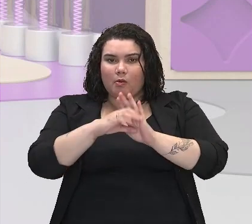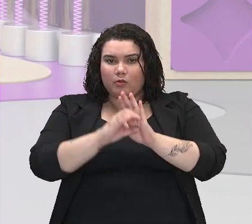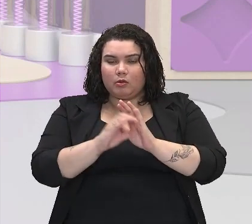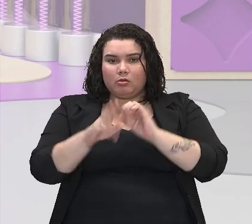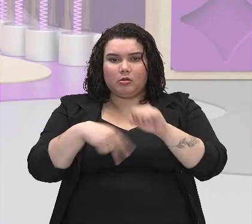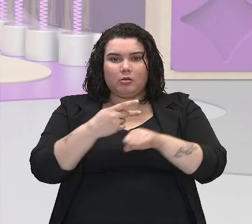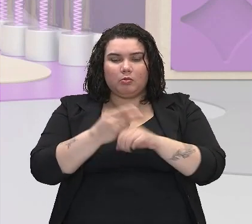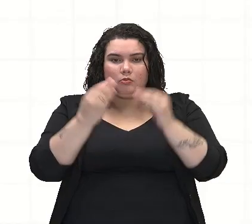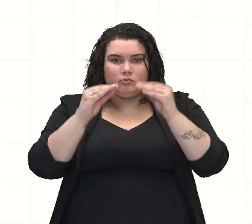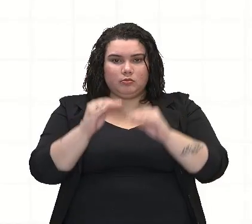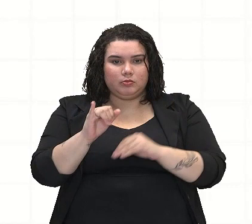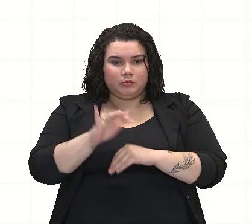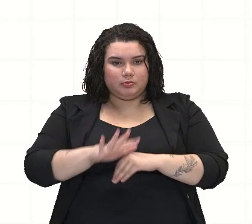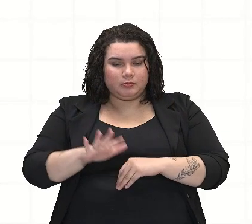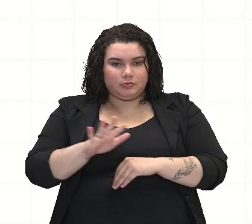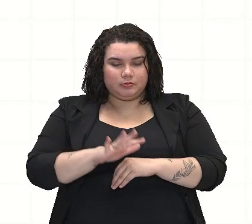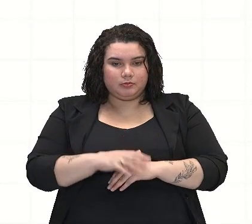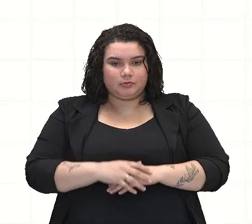as construções.